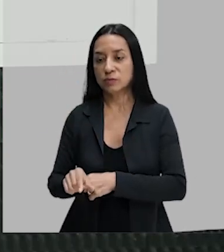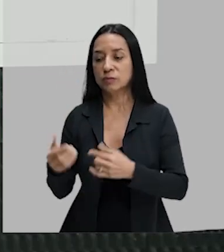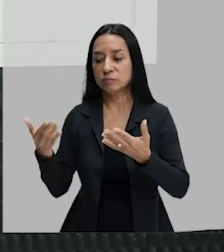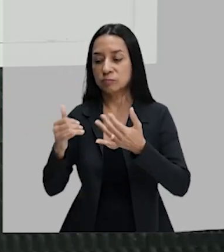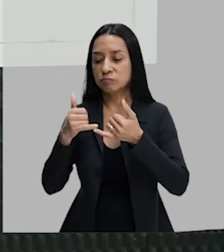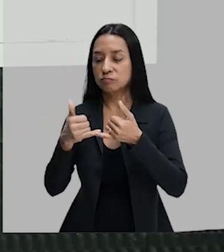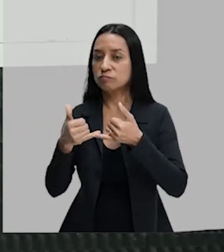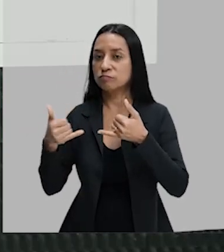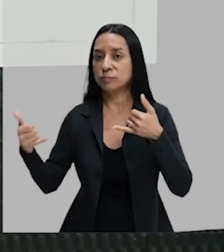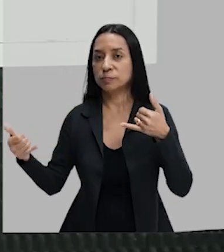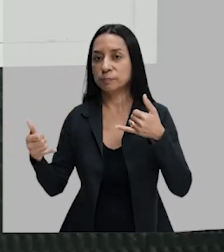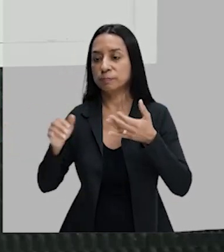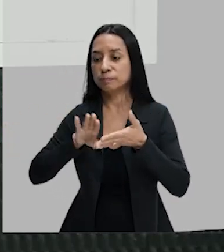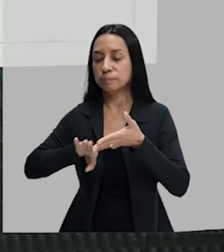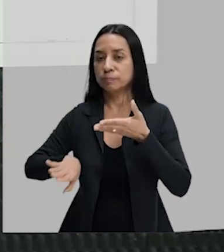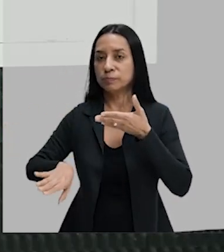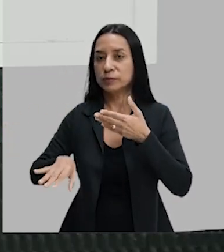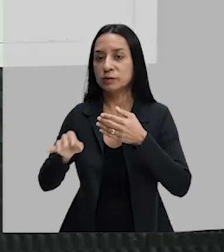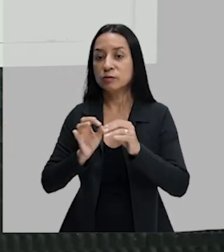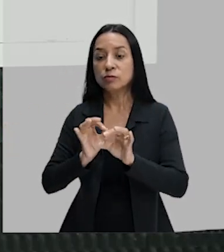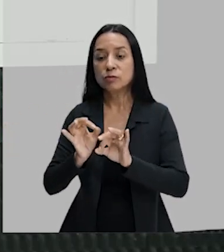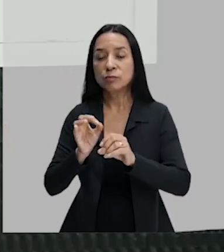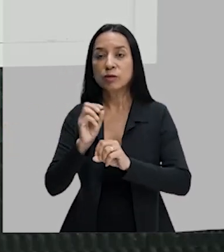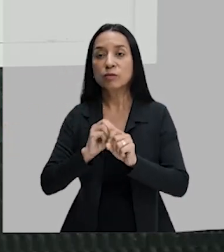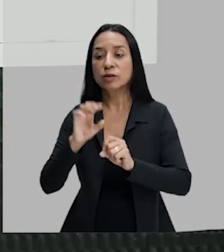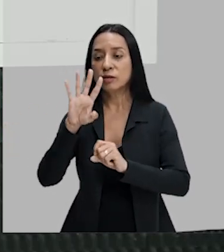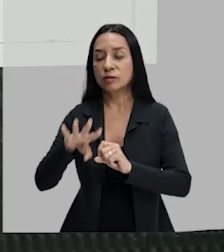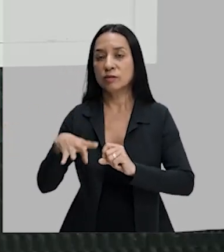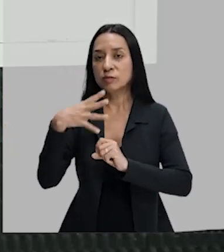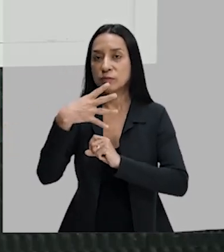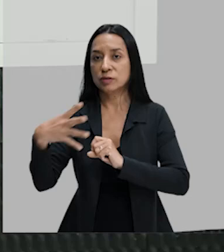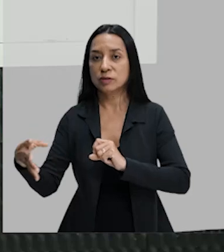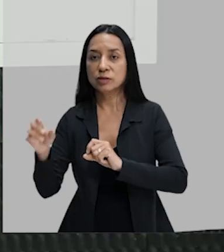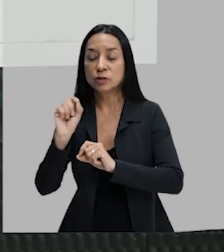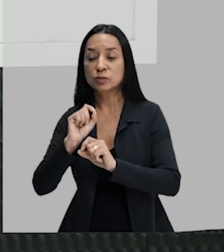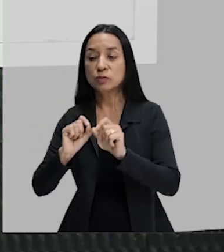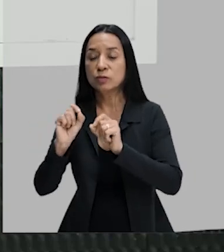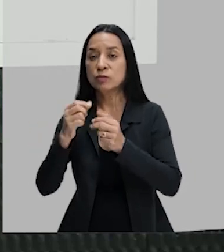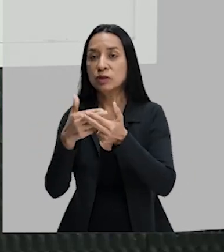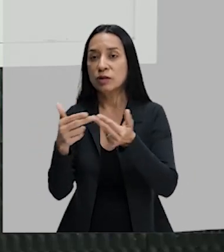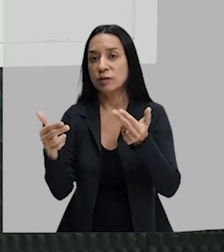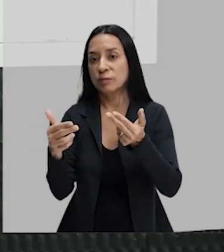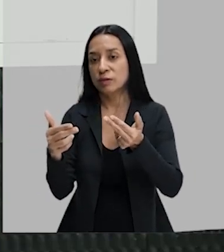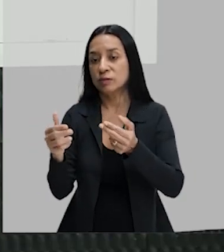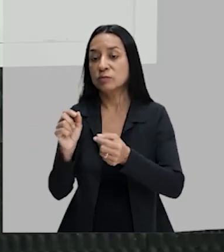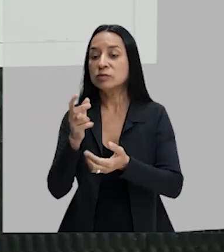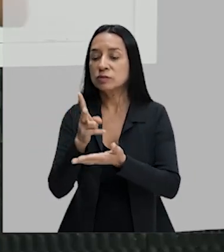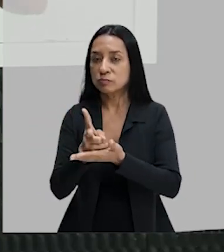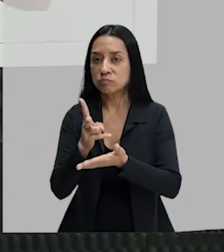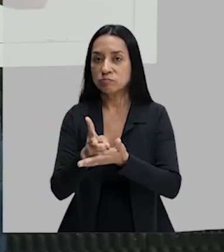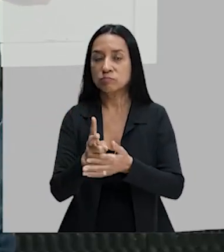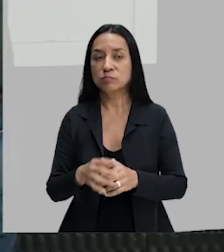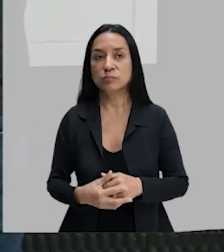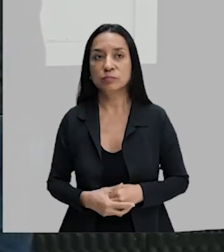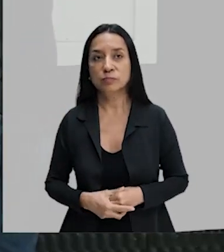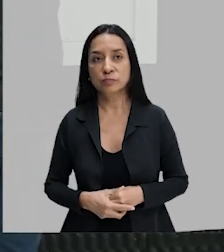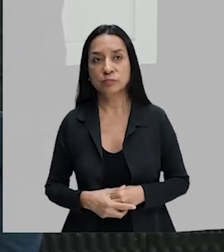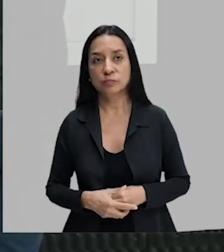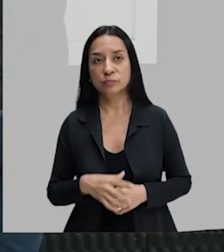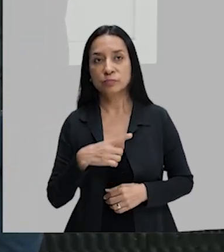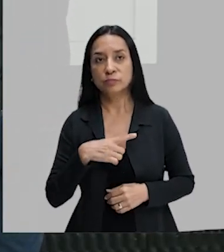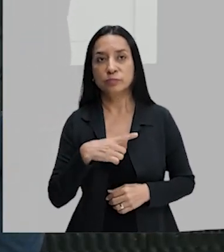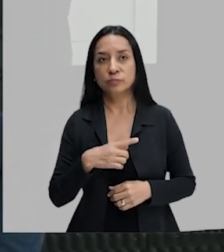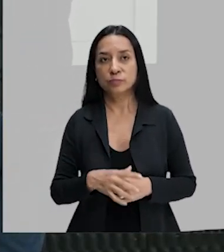linha. E aí eu vou formar a matriz com os elementos que sobraram aí. Tá? Então, vou ter aqui